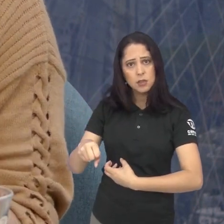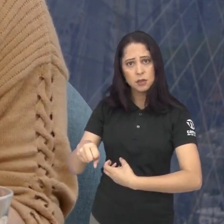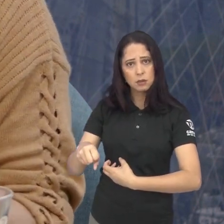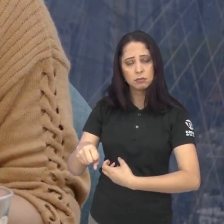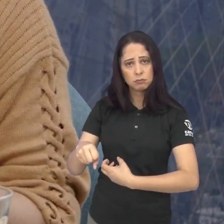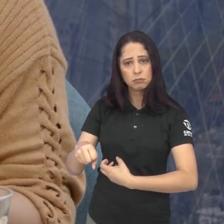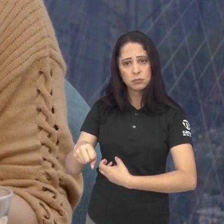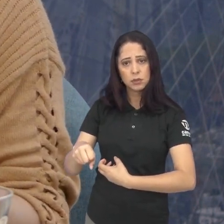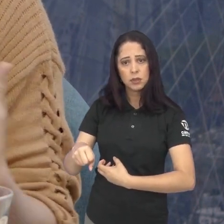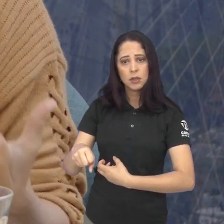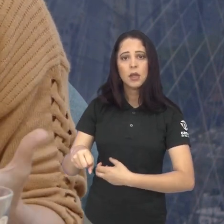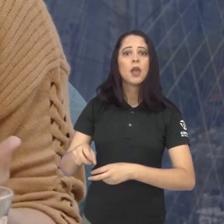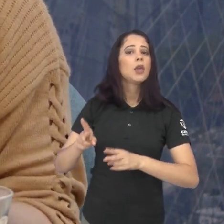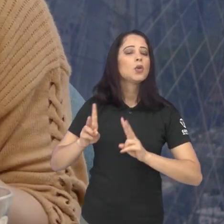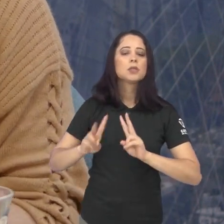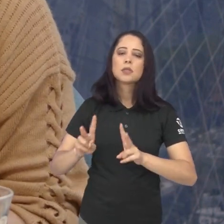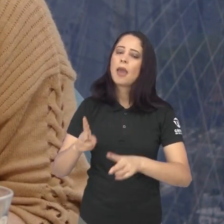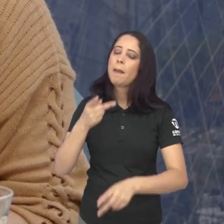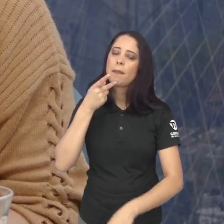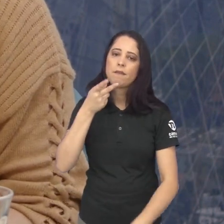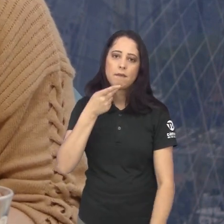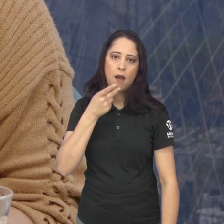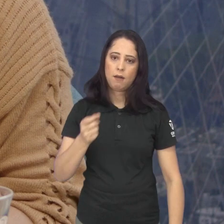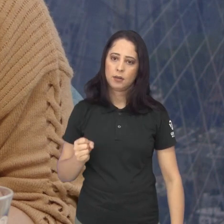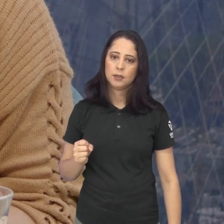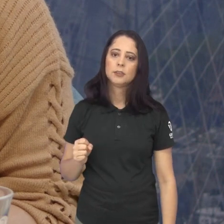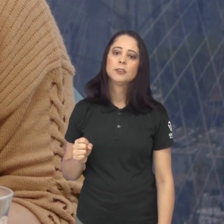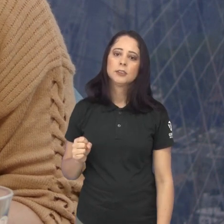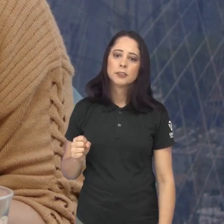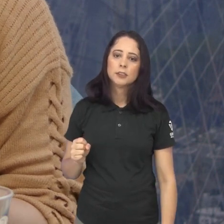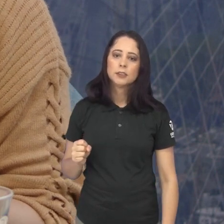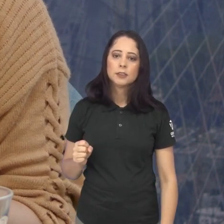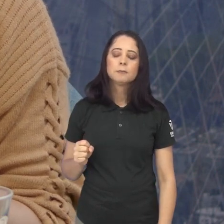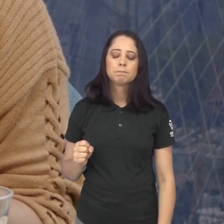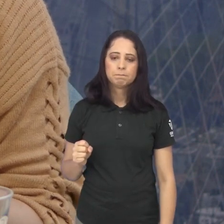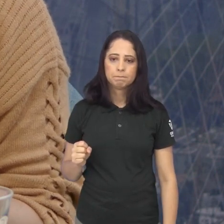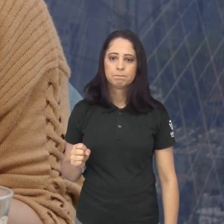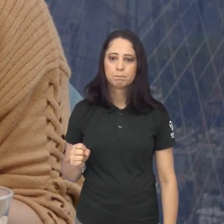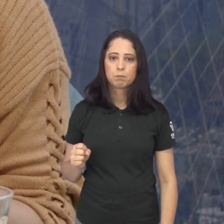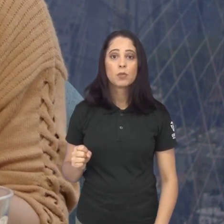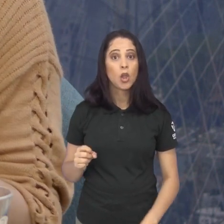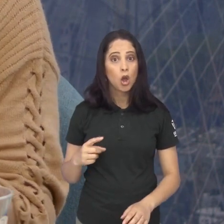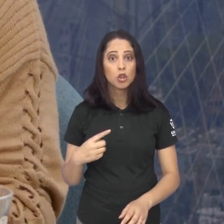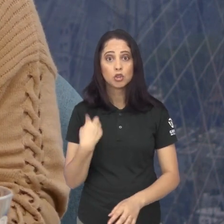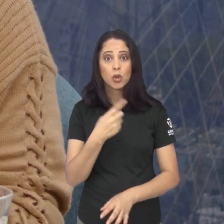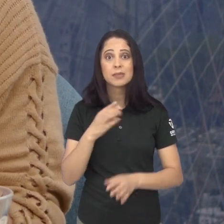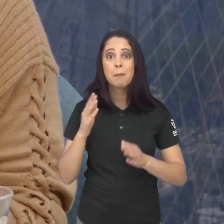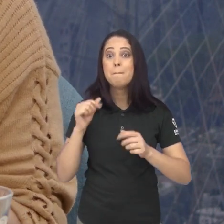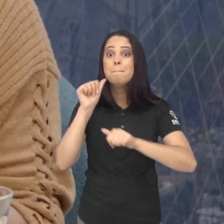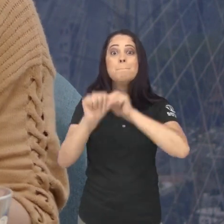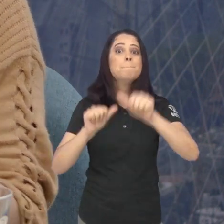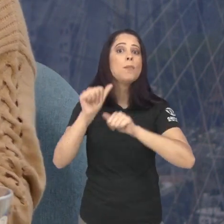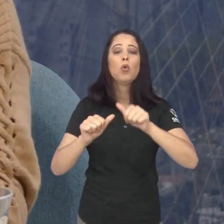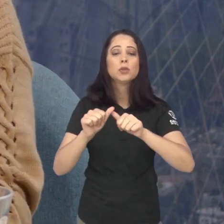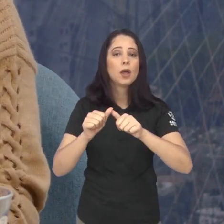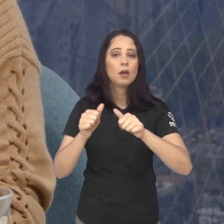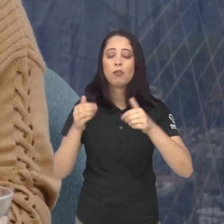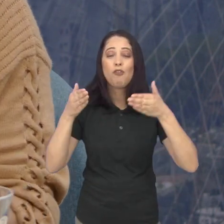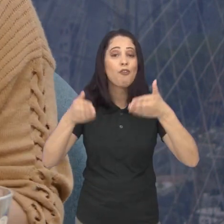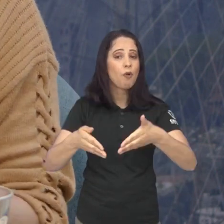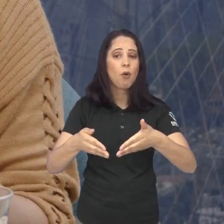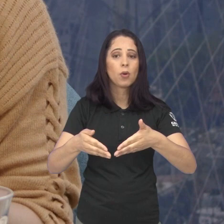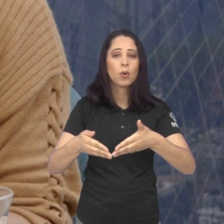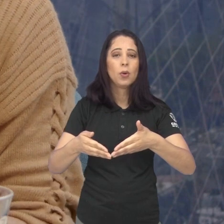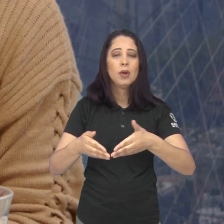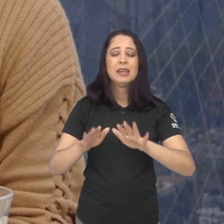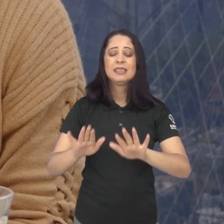E é o que eu falo para a maioria das mães, né? Eu falo, a gente... muda o foco, né? Muda o plano.